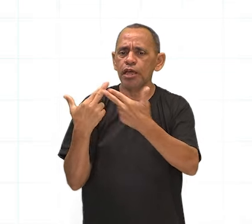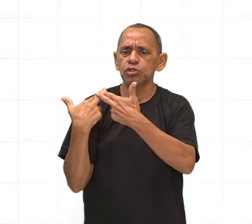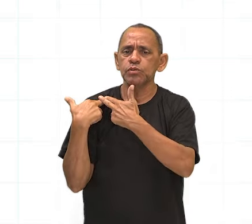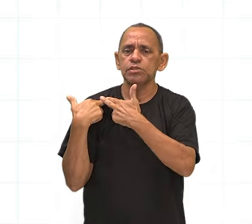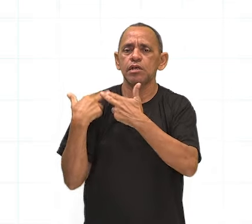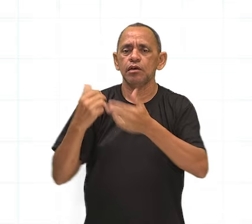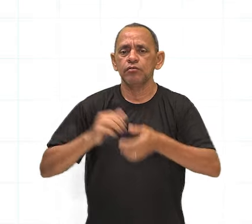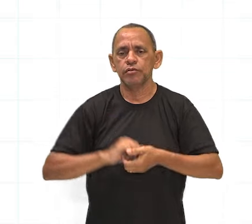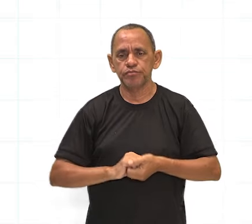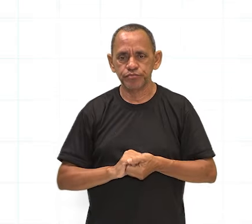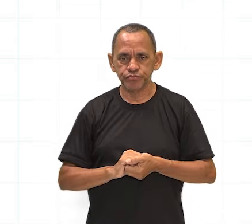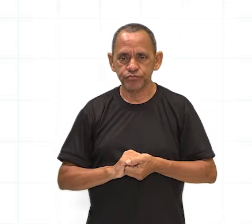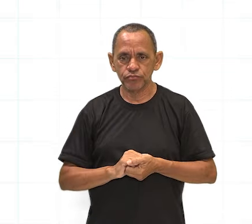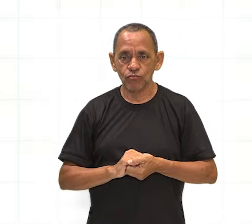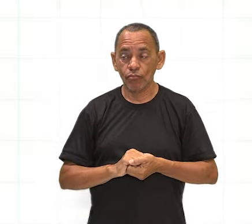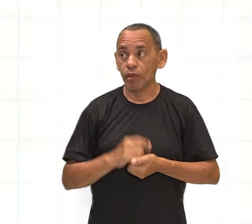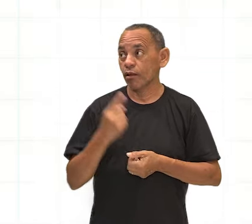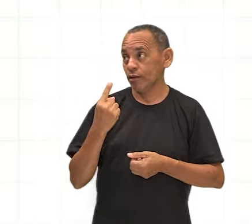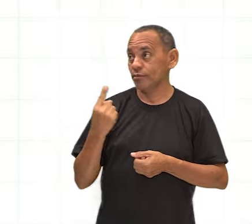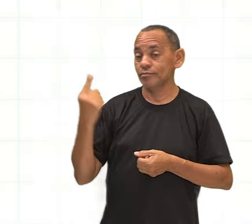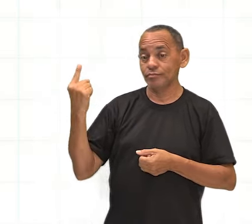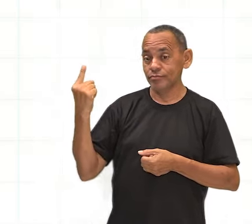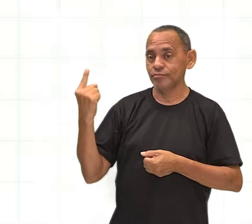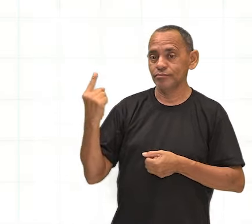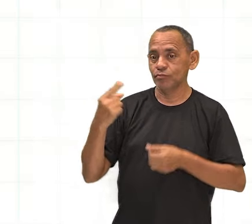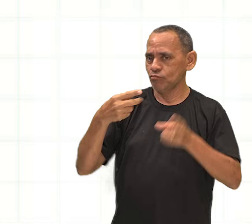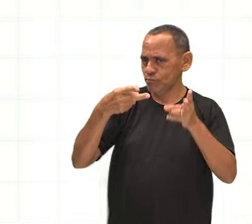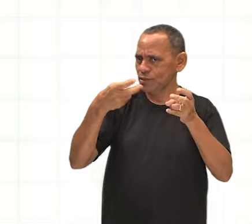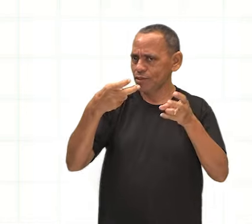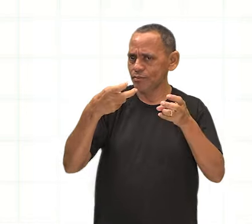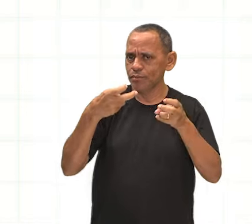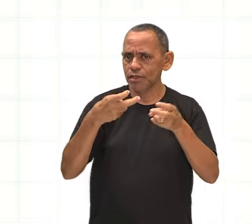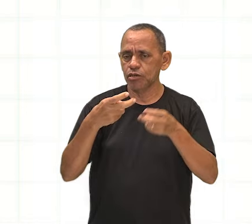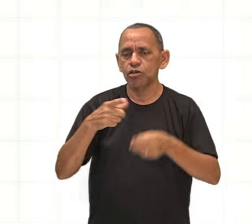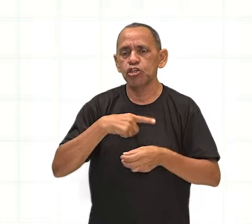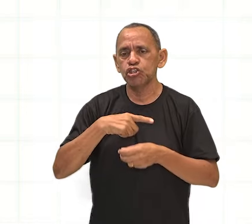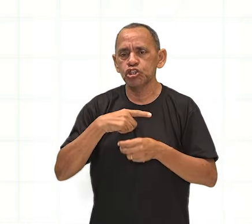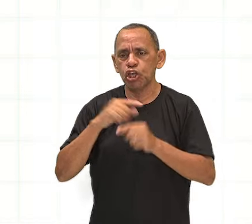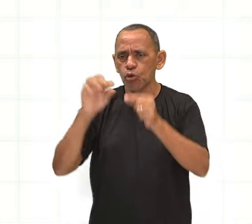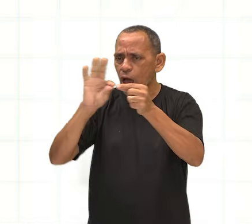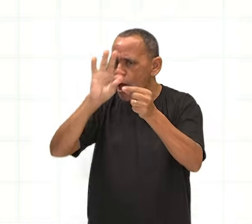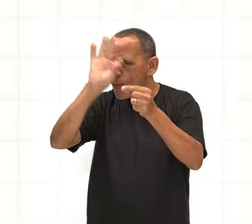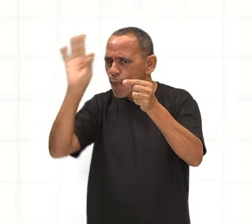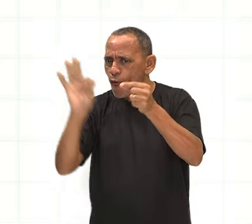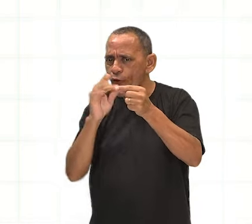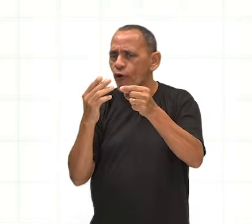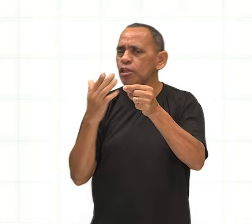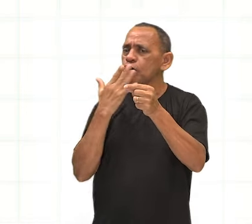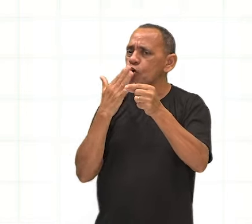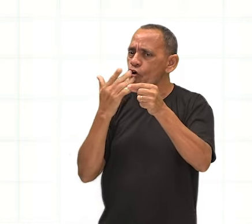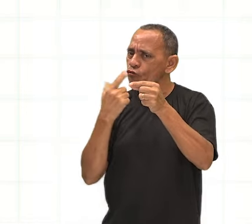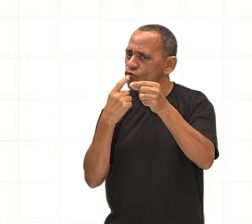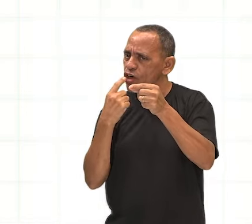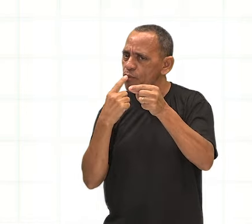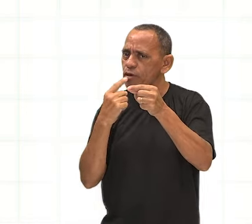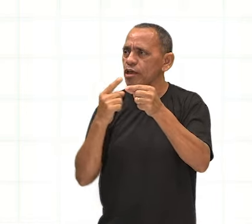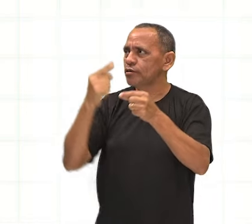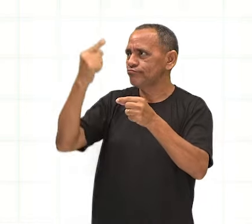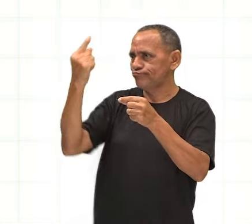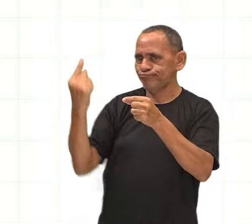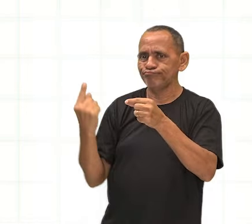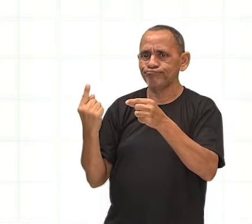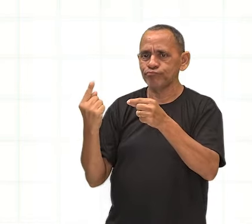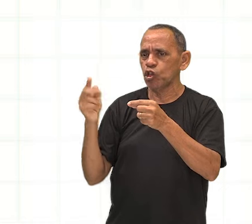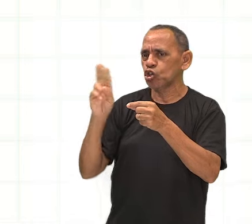só, nós temos essas bolinhas vermelhas representando aí a luz do sol, certo? Então essa luz